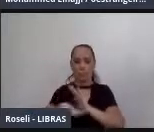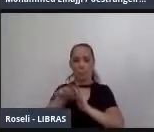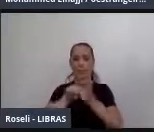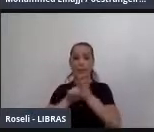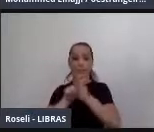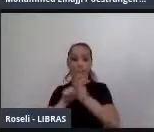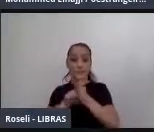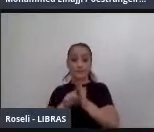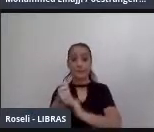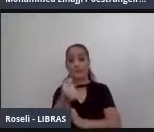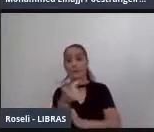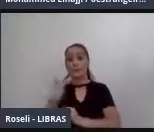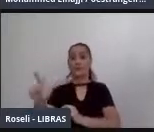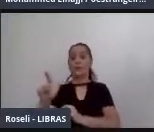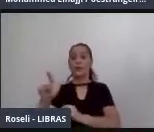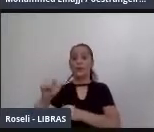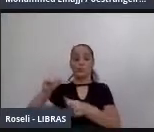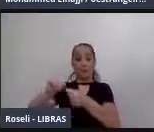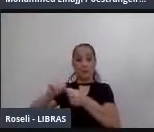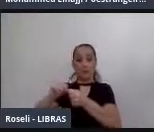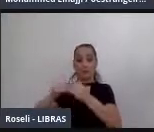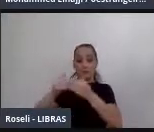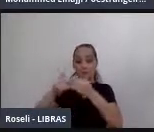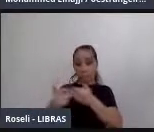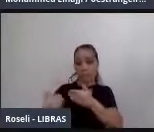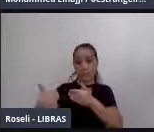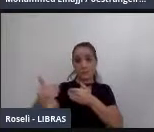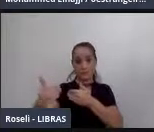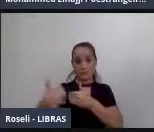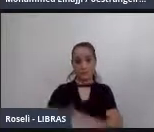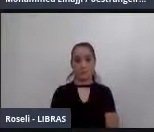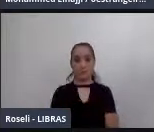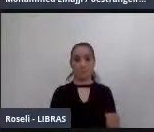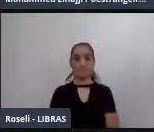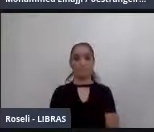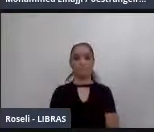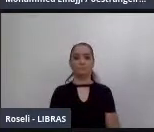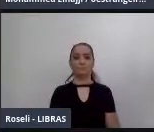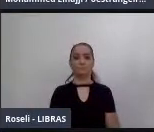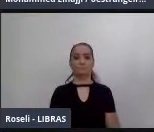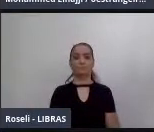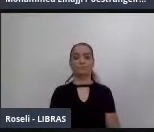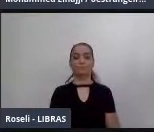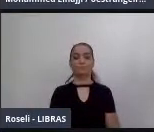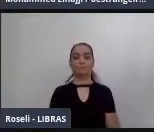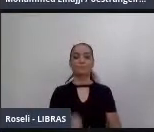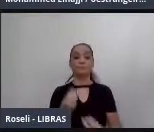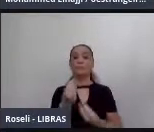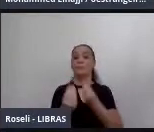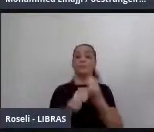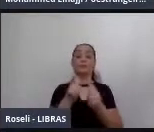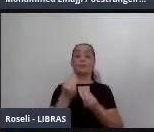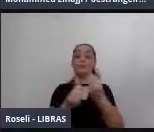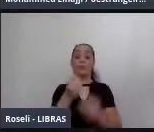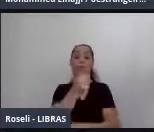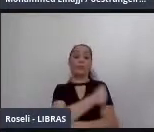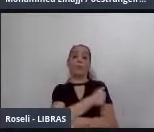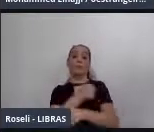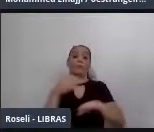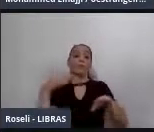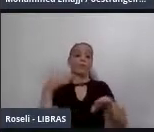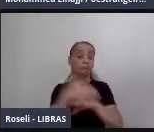que cuida das ações de extensão. Próximo, por favor. Como se dá o ingresso dos nossos alunos?